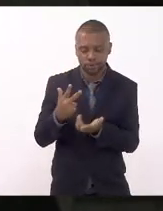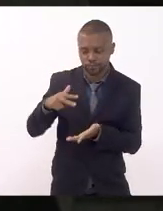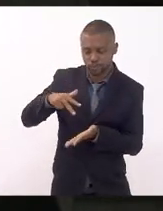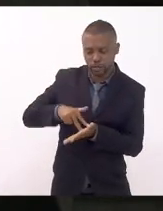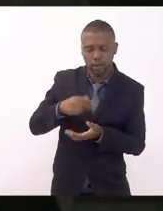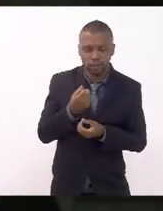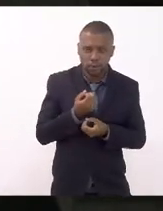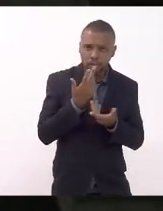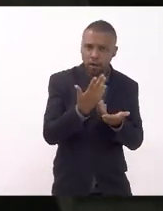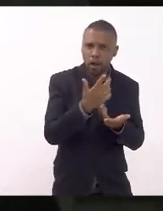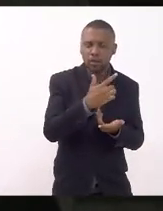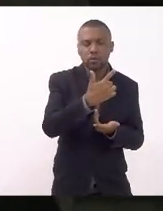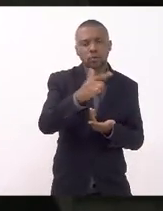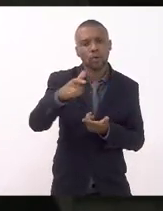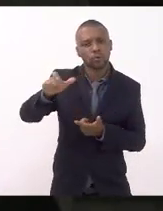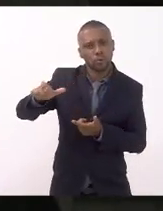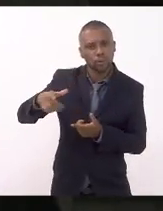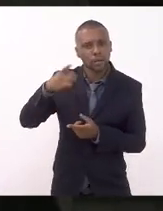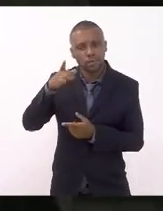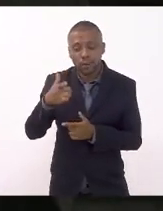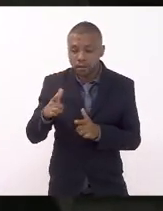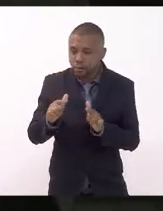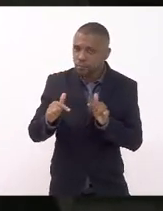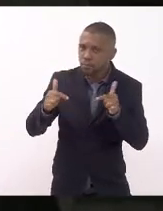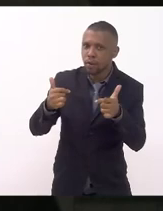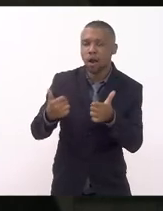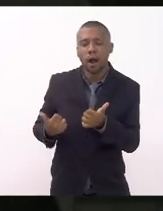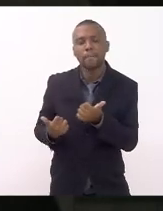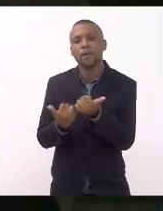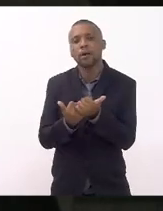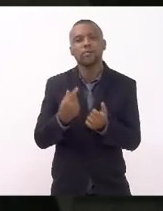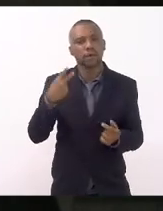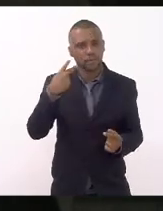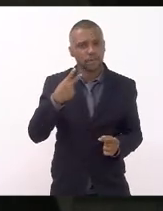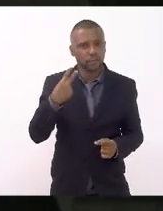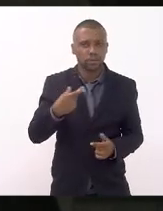e outras vozes certamente se levantarão em defesa dessa vereadora.